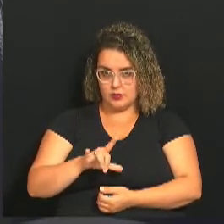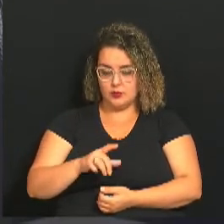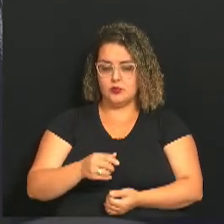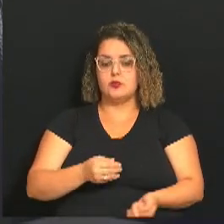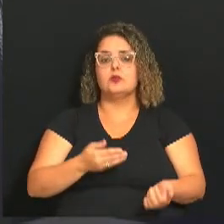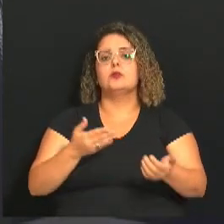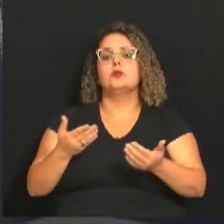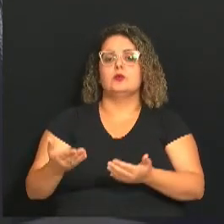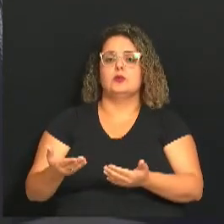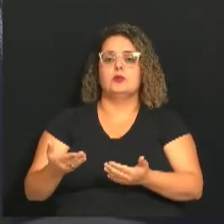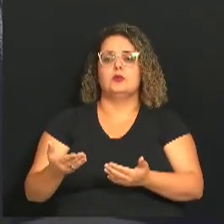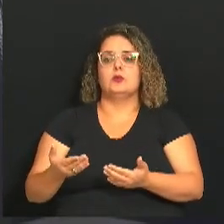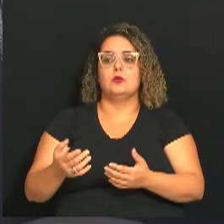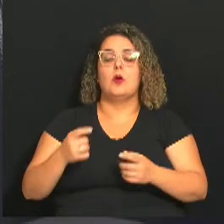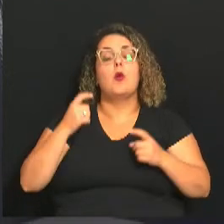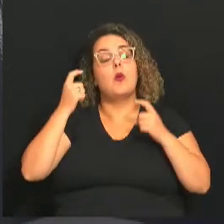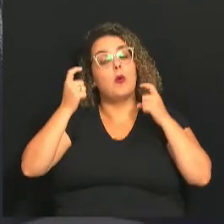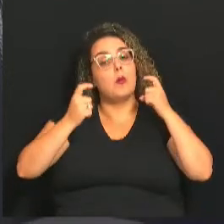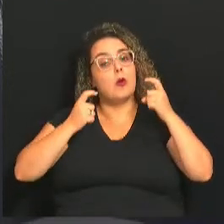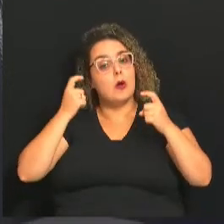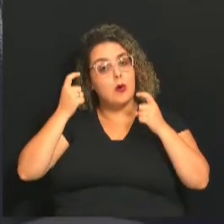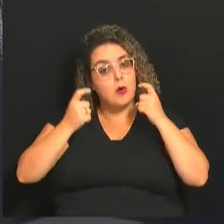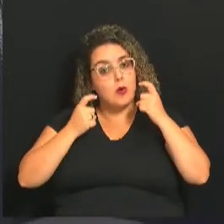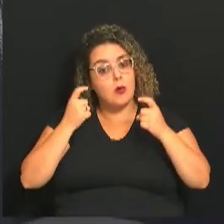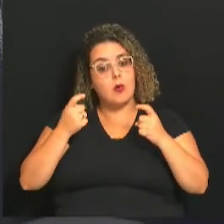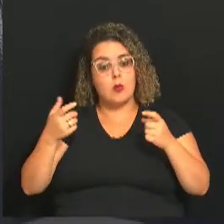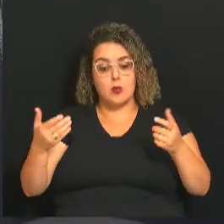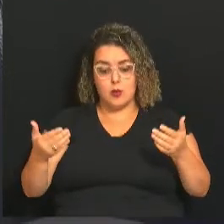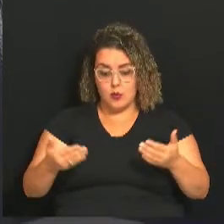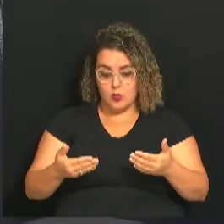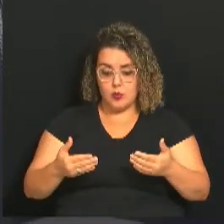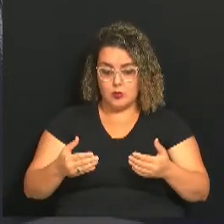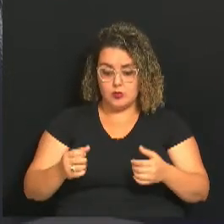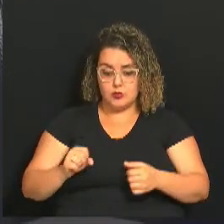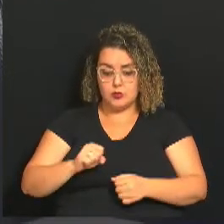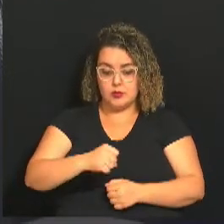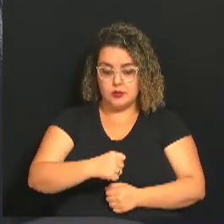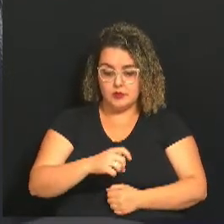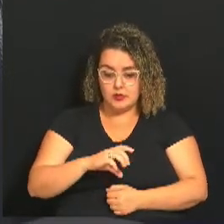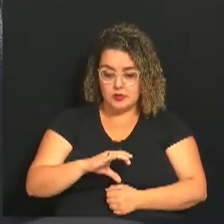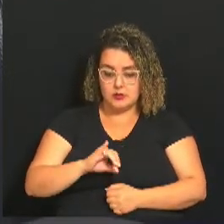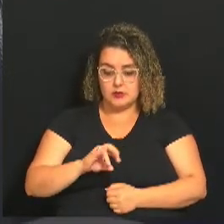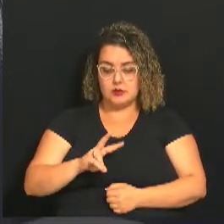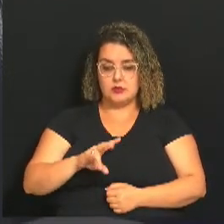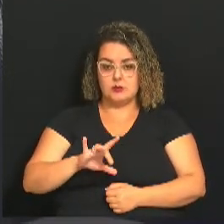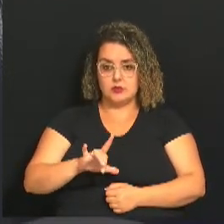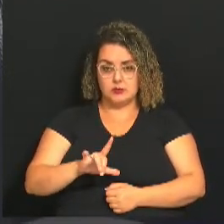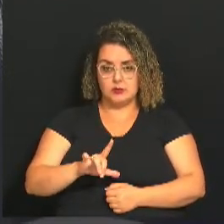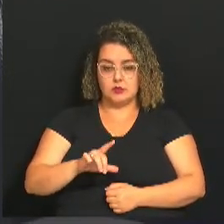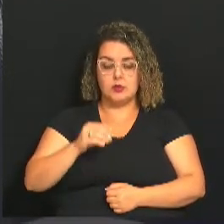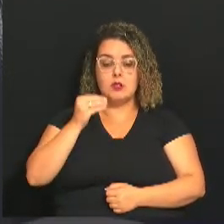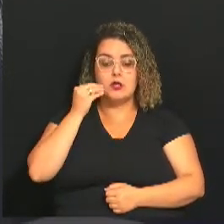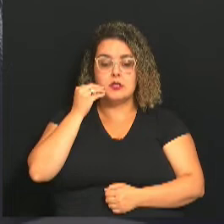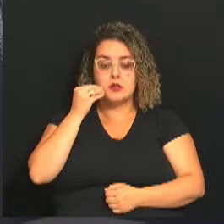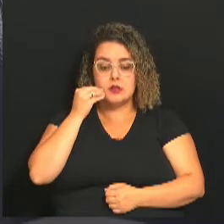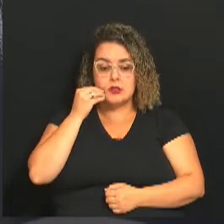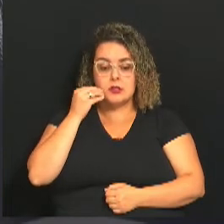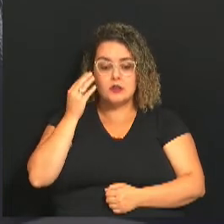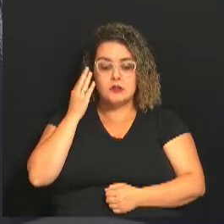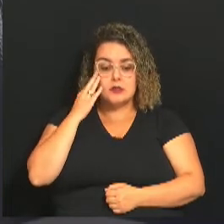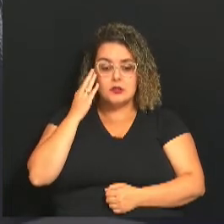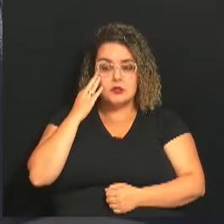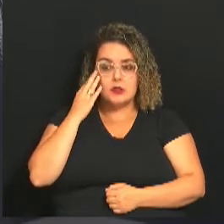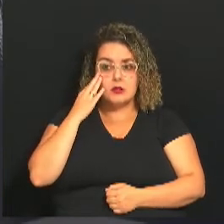como grande preocupação hoje da Defesa Civil é tentar prever